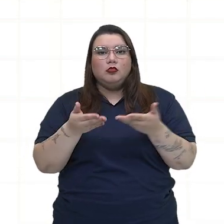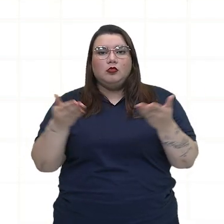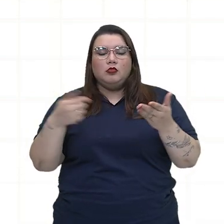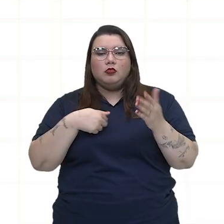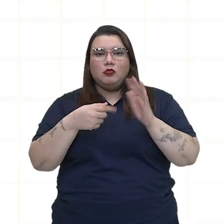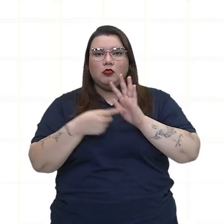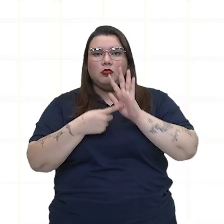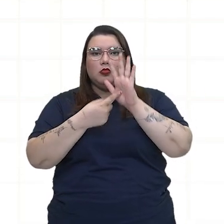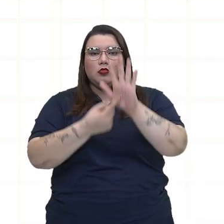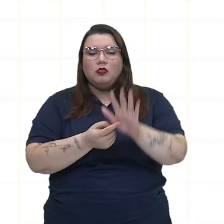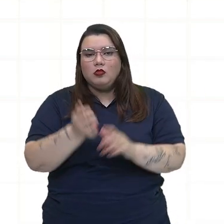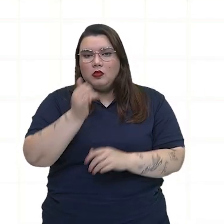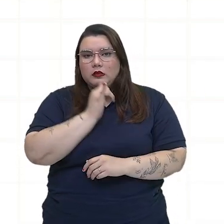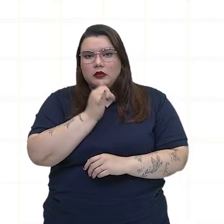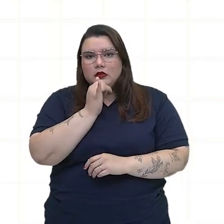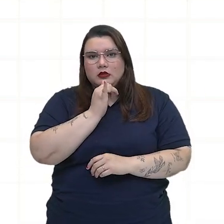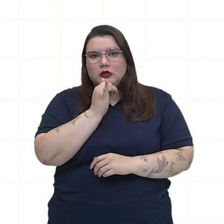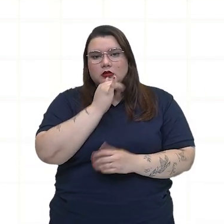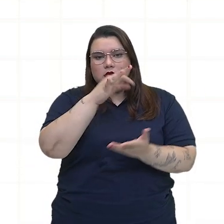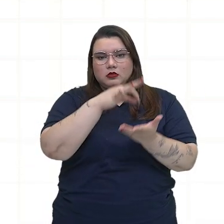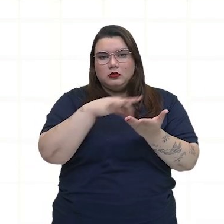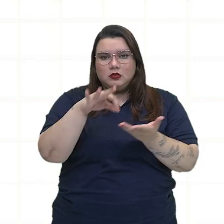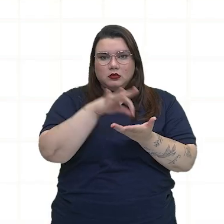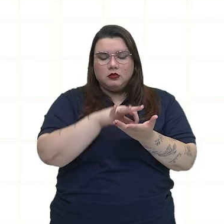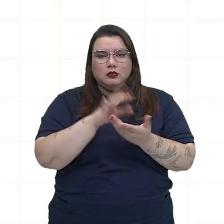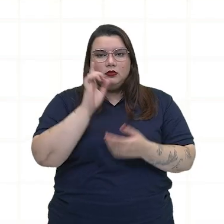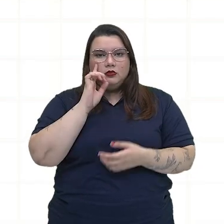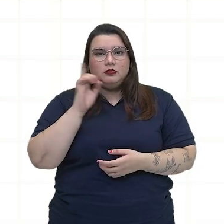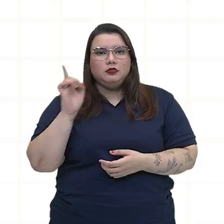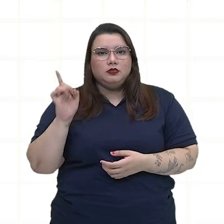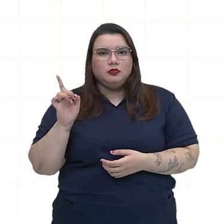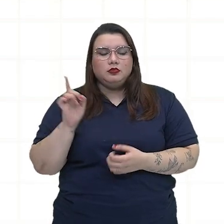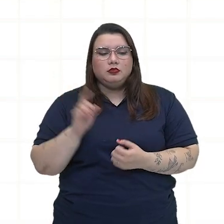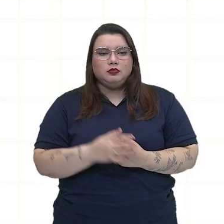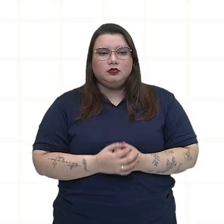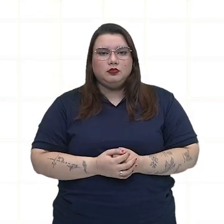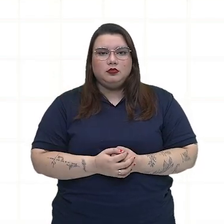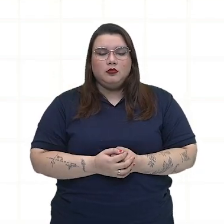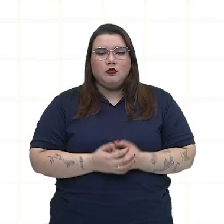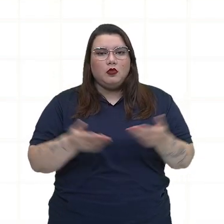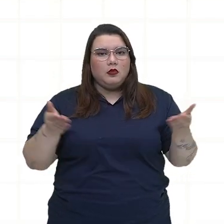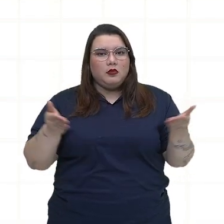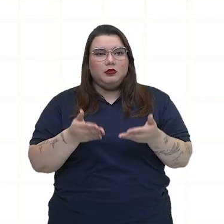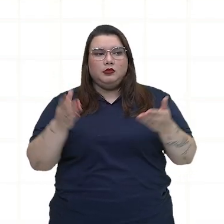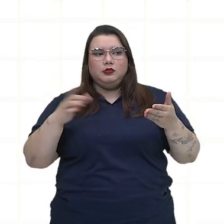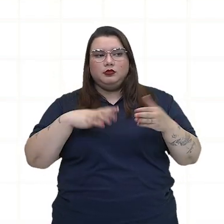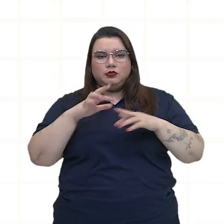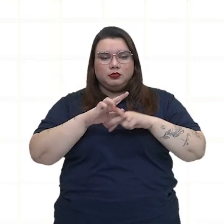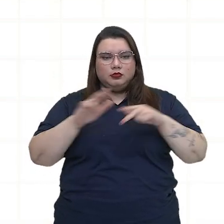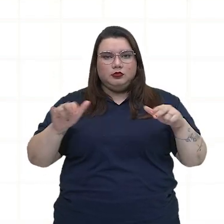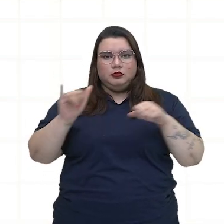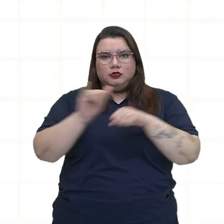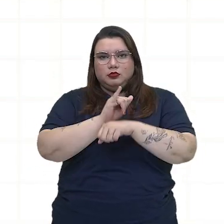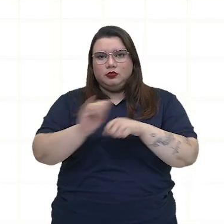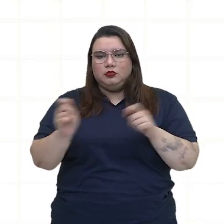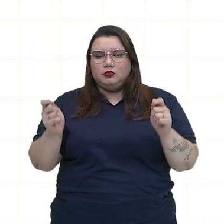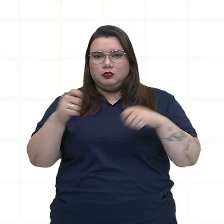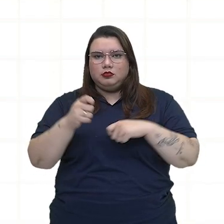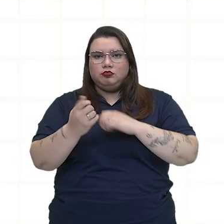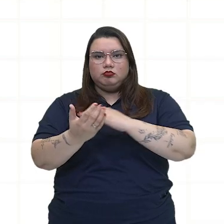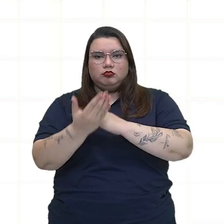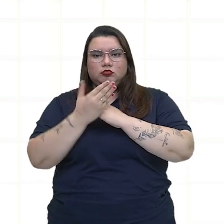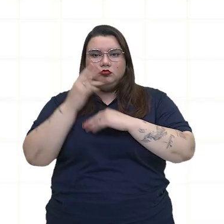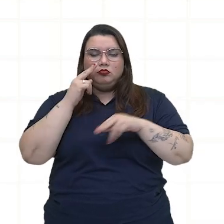para vocês um exemplo do mapa digital. Nós temos hoje diversas ferramentas que podem nos ajudar